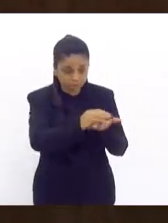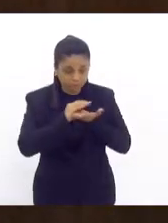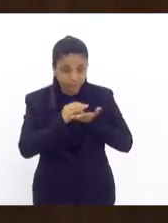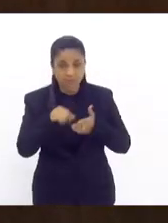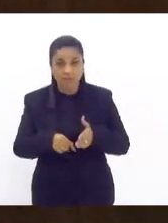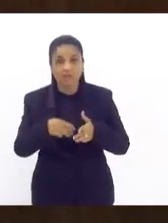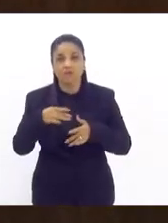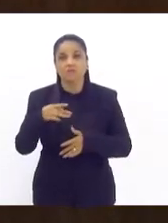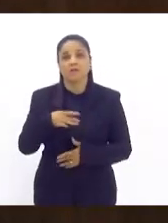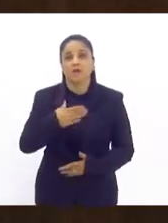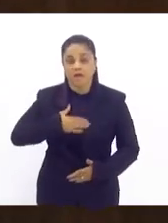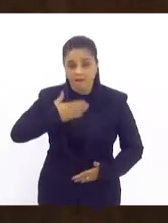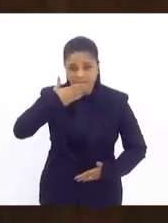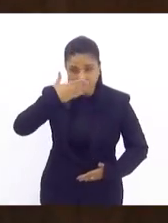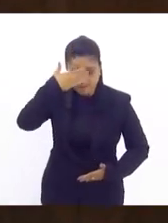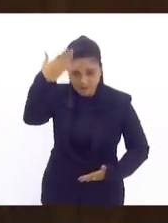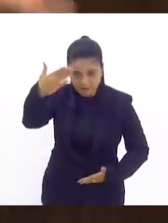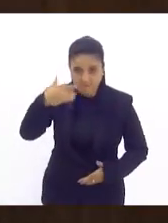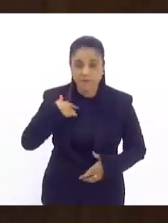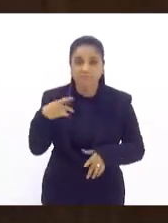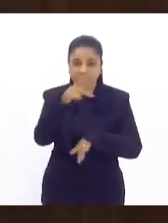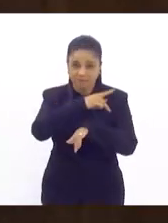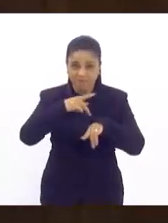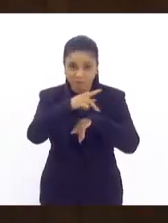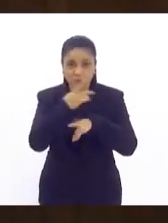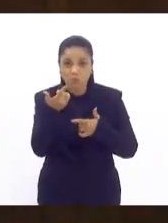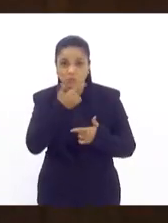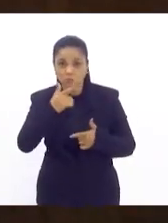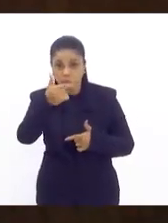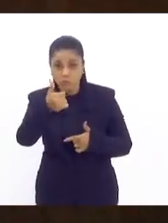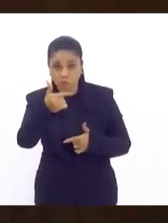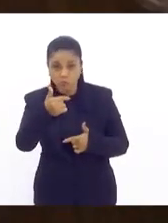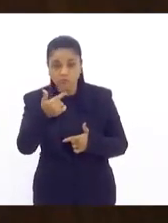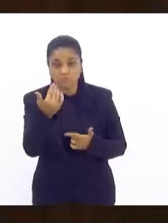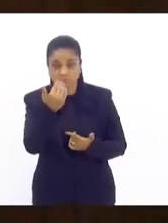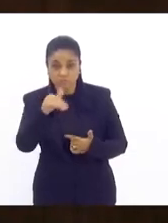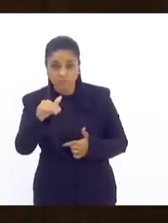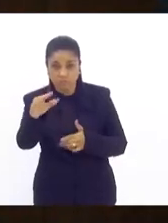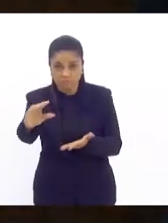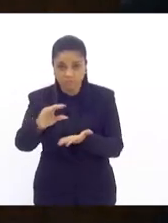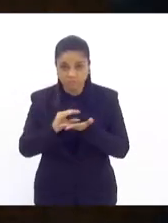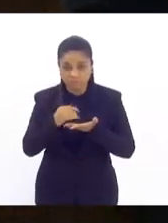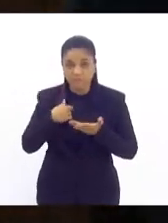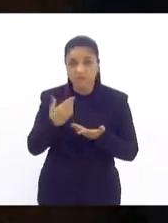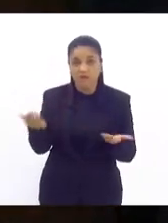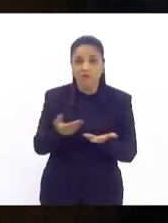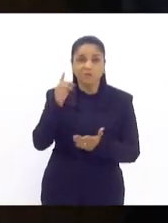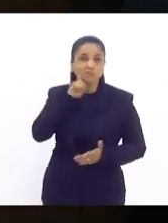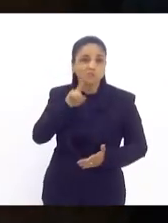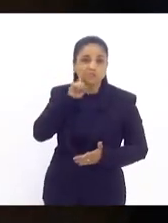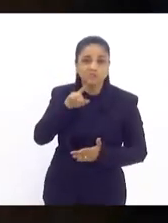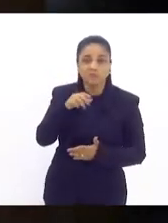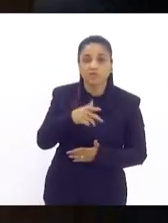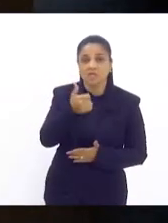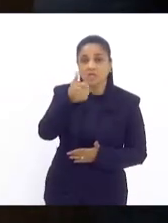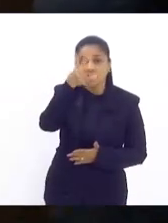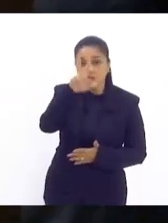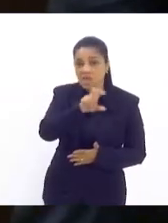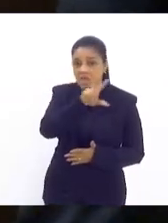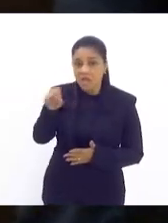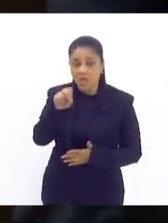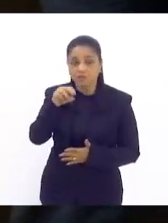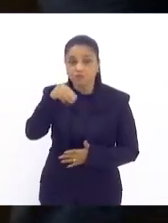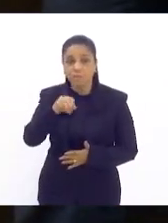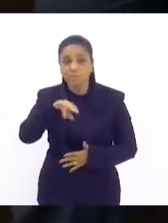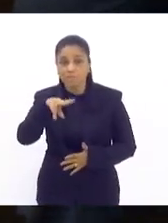Arábia Saudita mais 12 bilhões e meio vai conseguir agora com os Estados Unidos 500 milhões em viagens curtas e rápidas